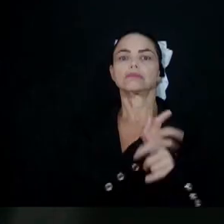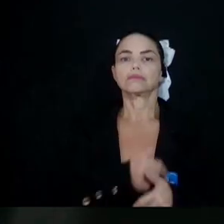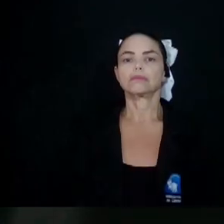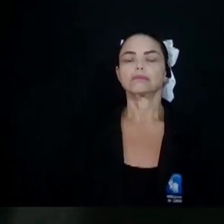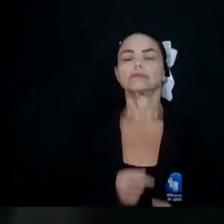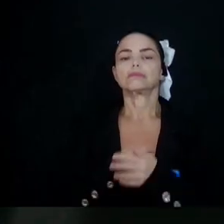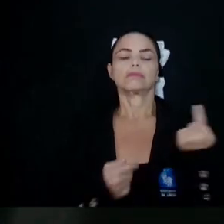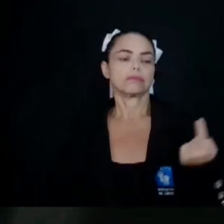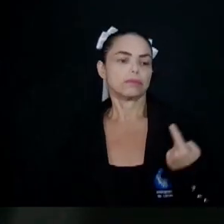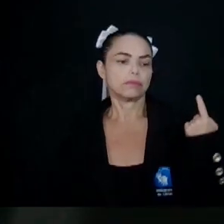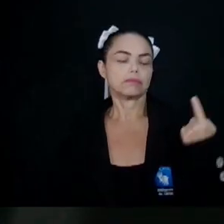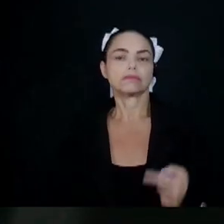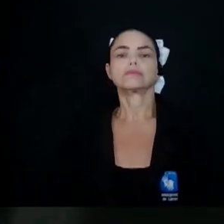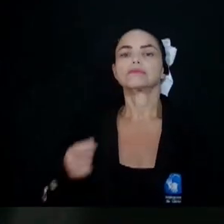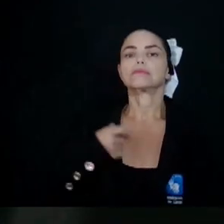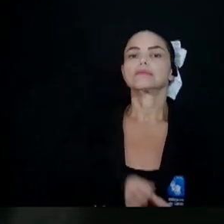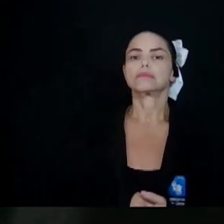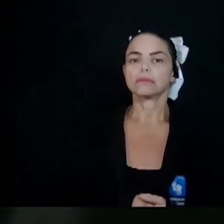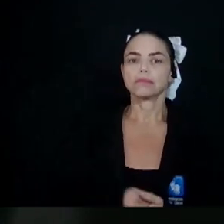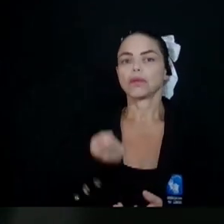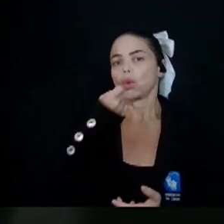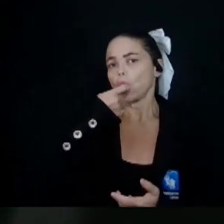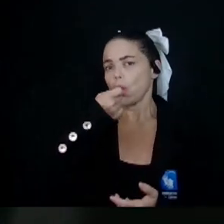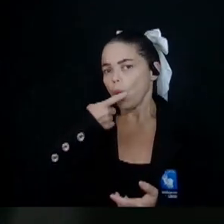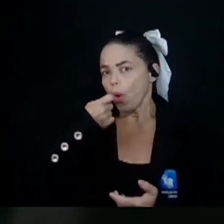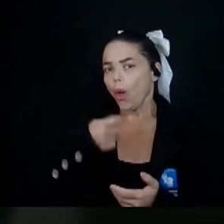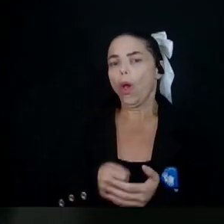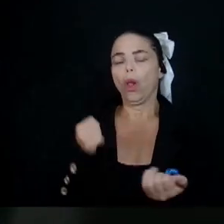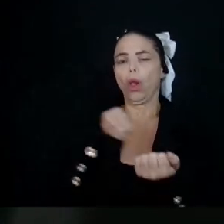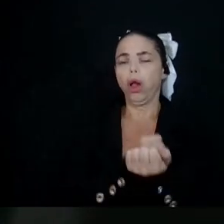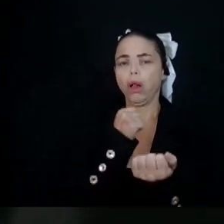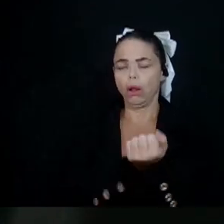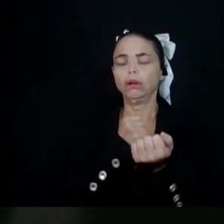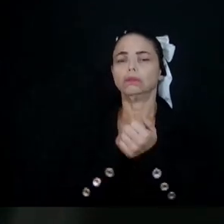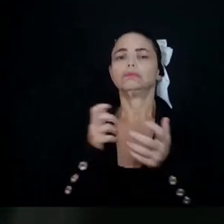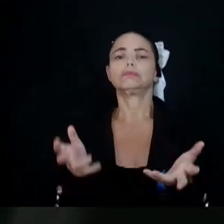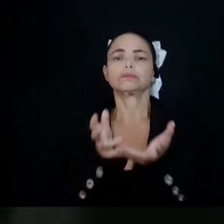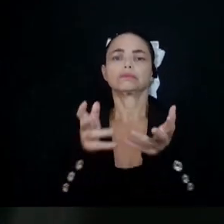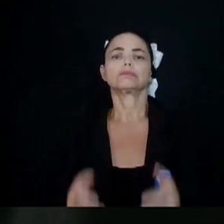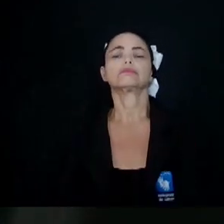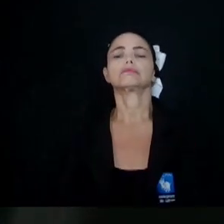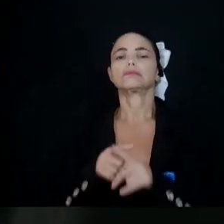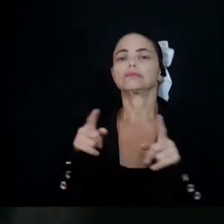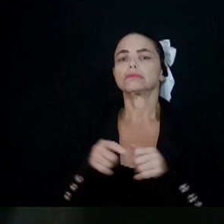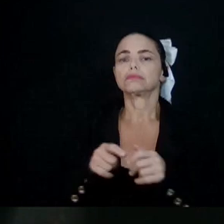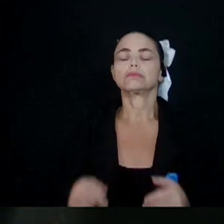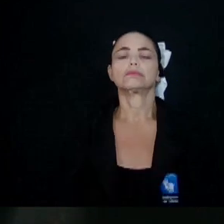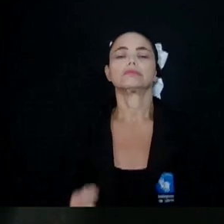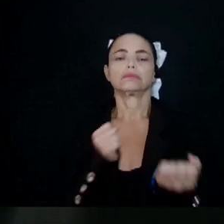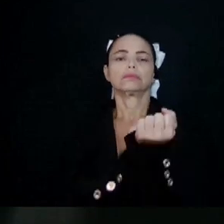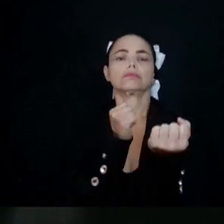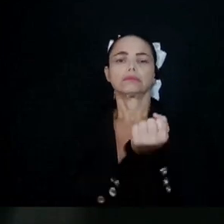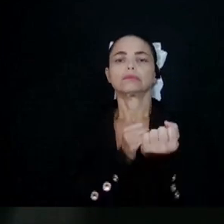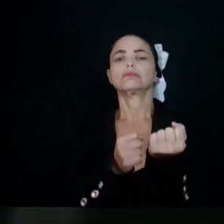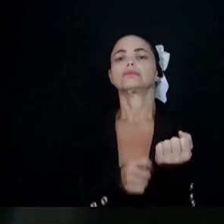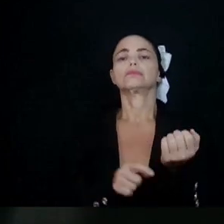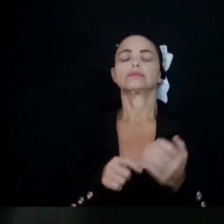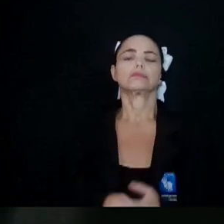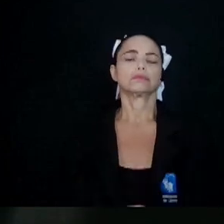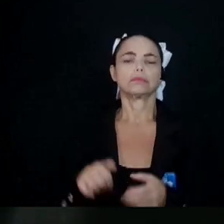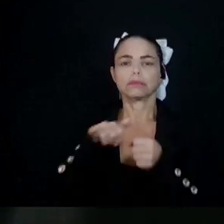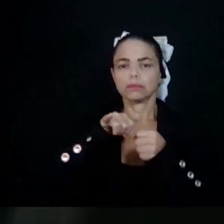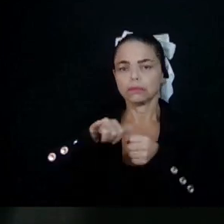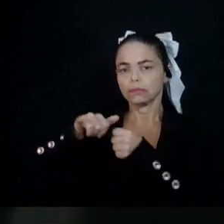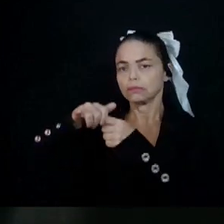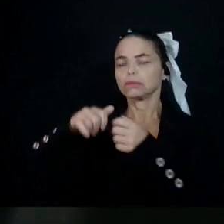solidão, o uso inadequado de remédios. Isso tem impulsionado esse cenário da dependência química pelos idosos,